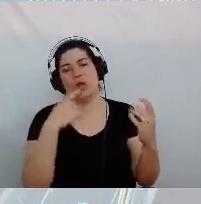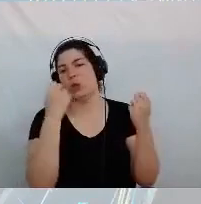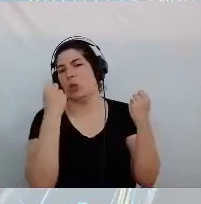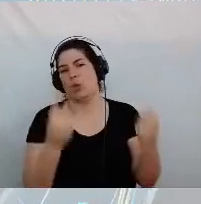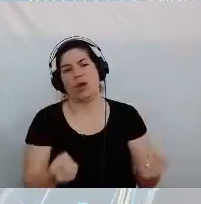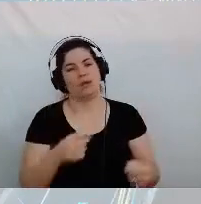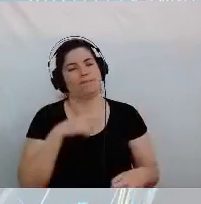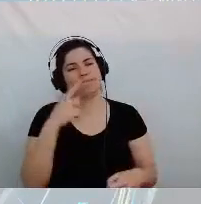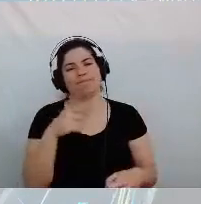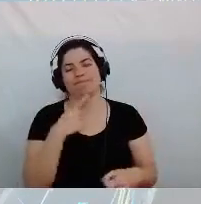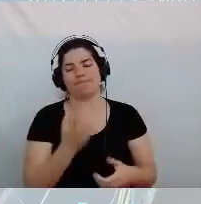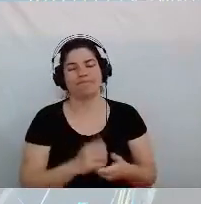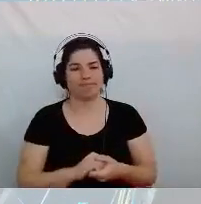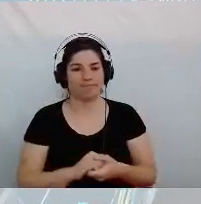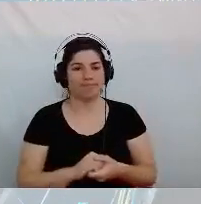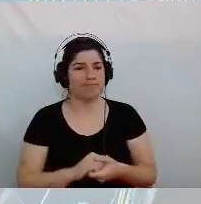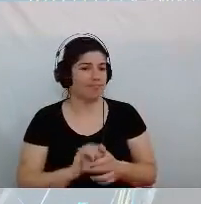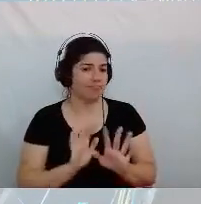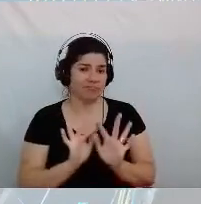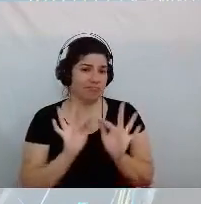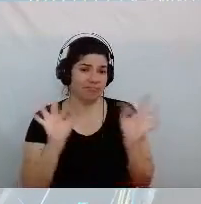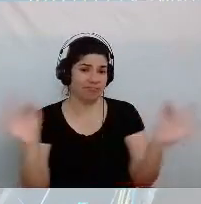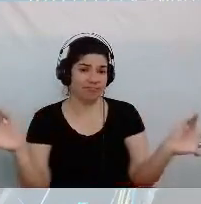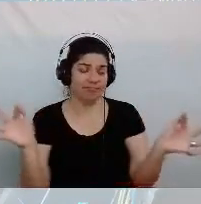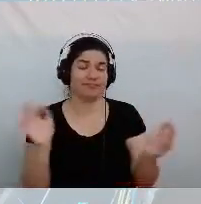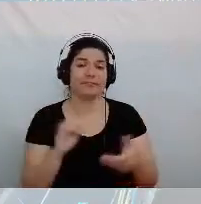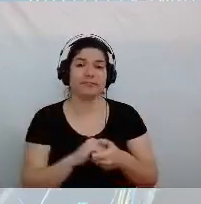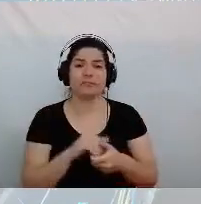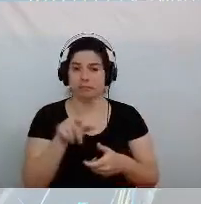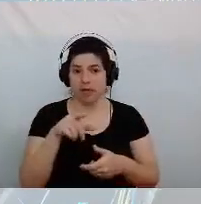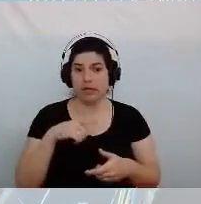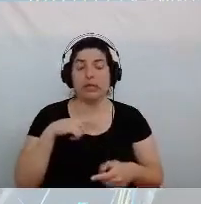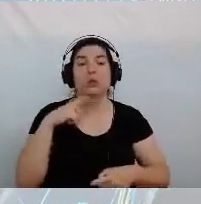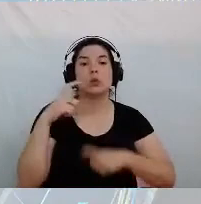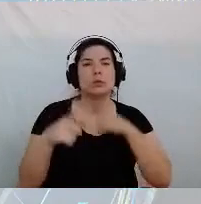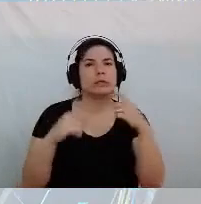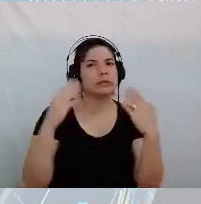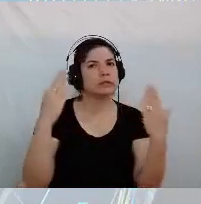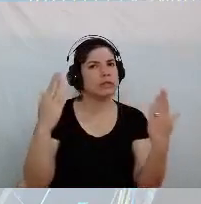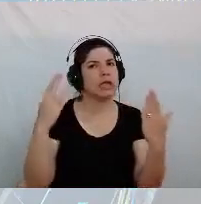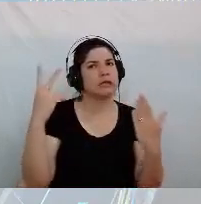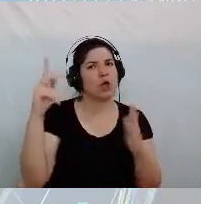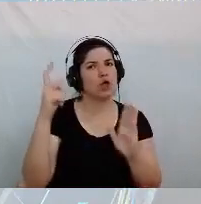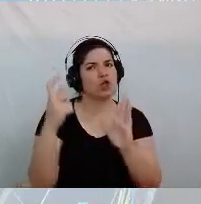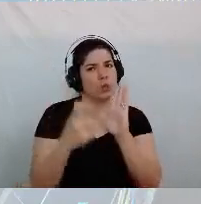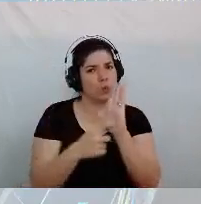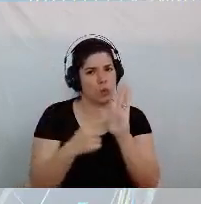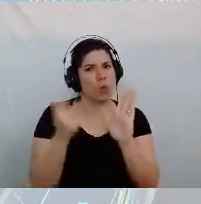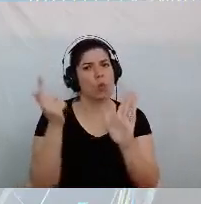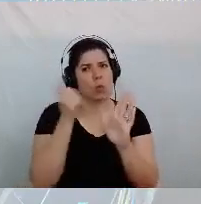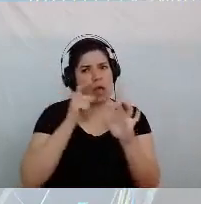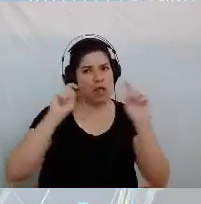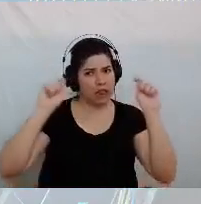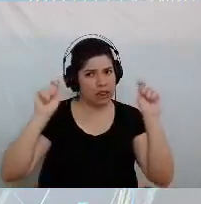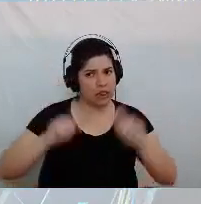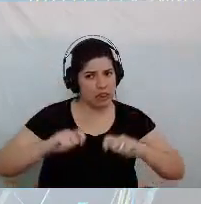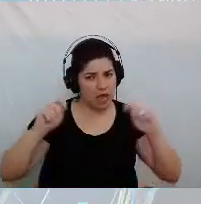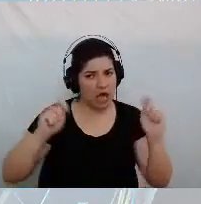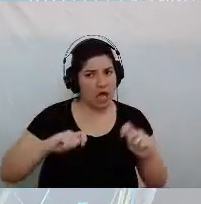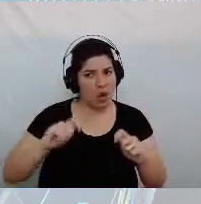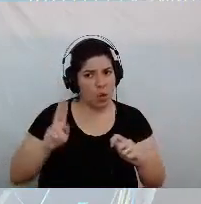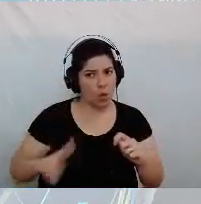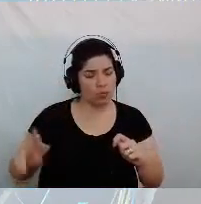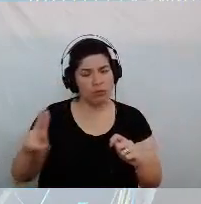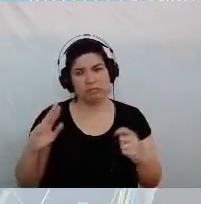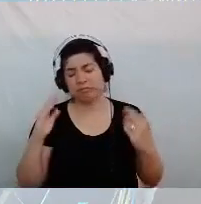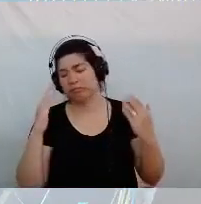suportar simples assim se você tem dúvidas que o teu software aguenta uma determinada eh um determinado volume de uso se você tem